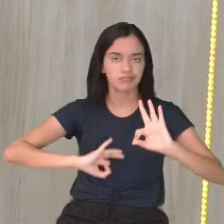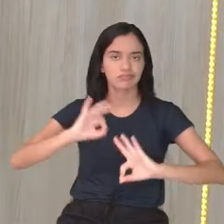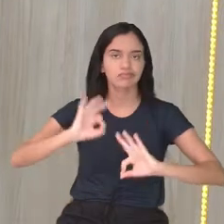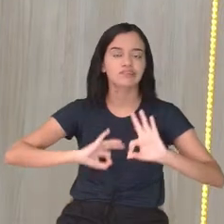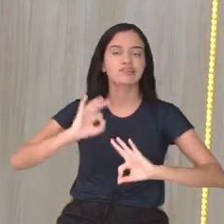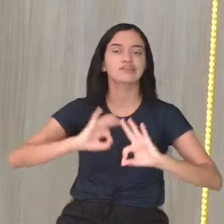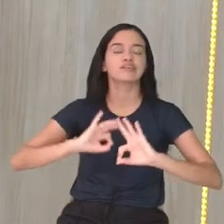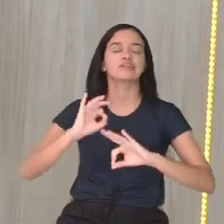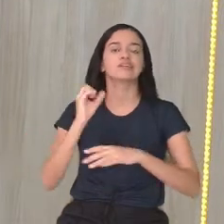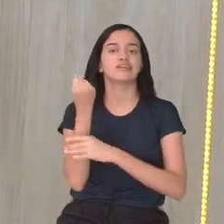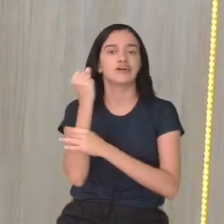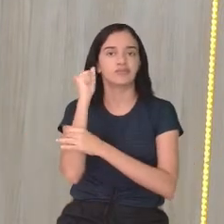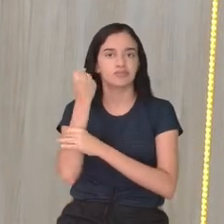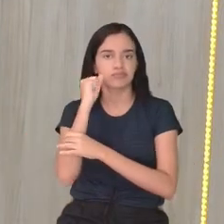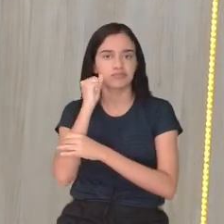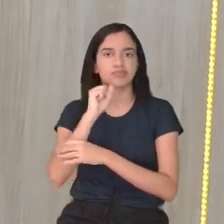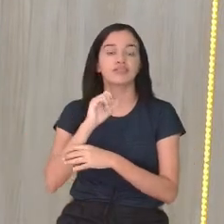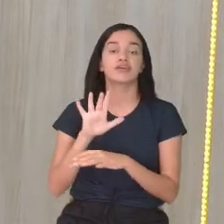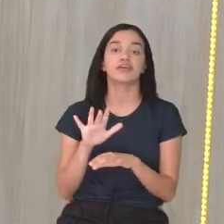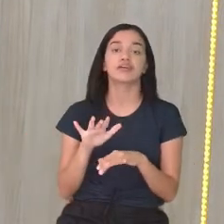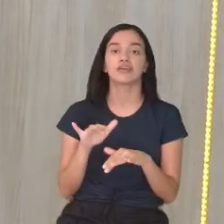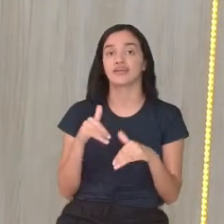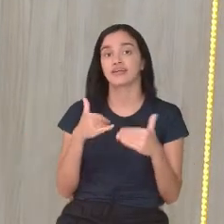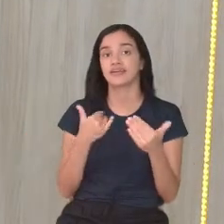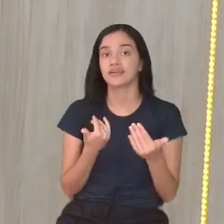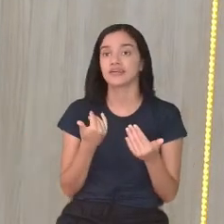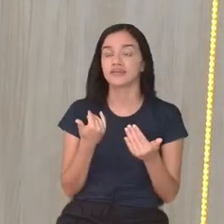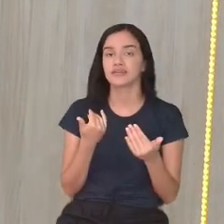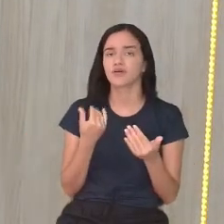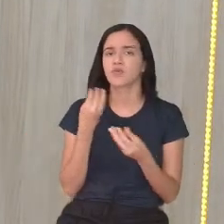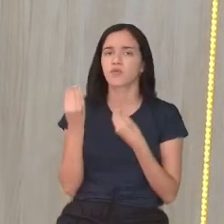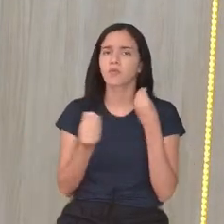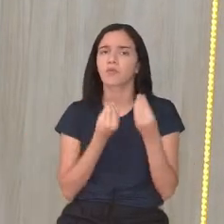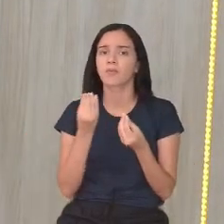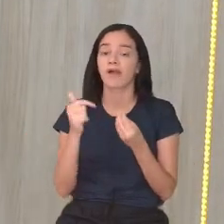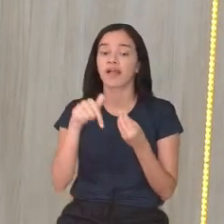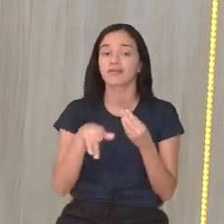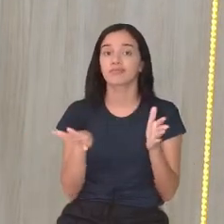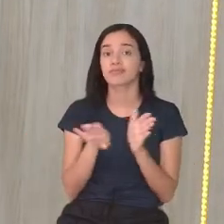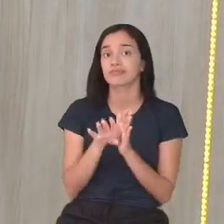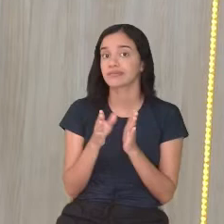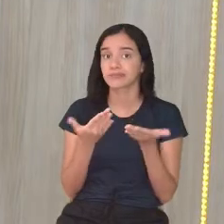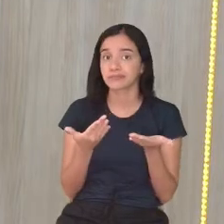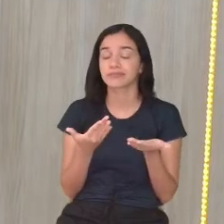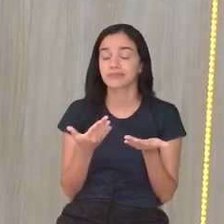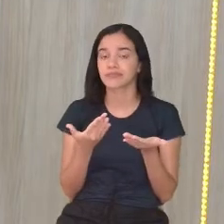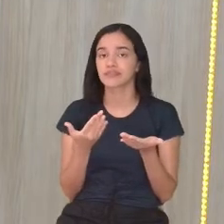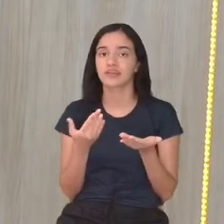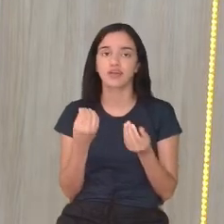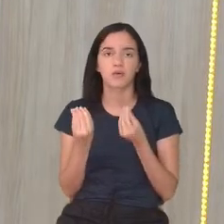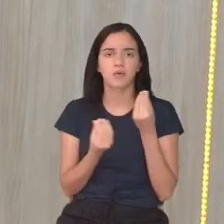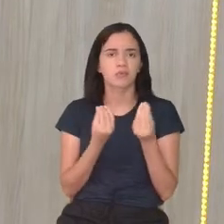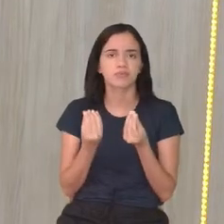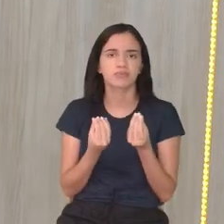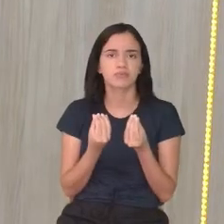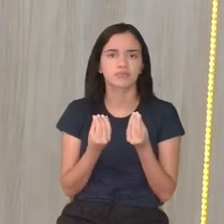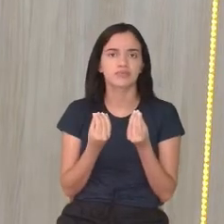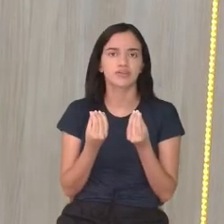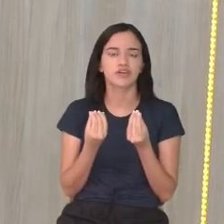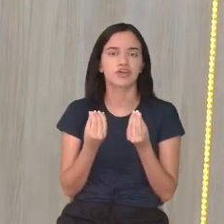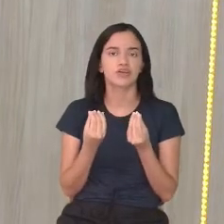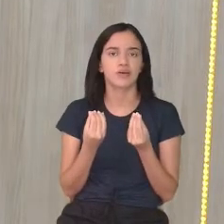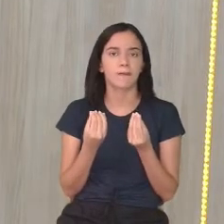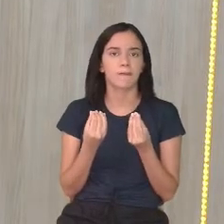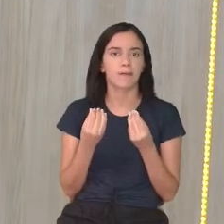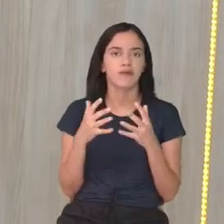essa ginástica. E aí, como é que ela chega no Brasil, né? Como é que chegou? Porque tudo